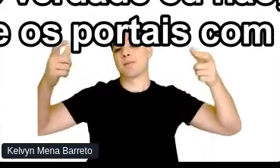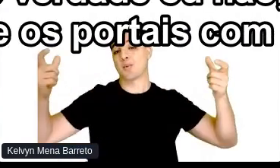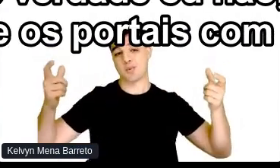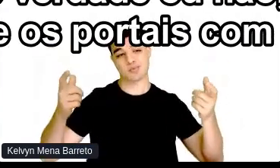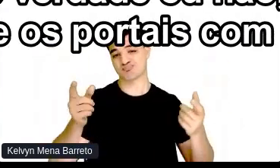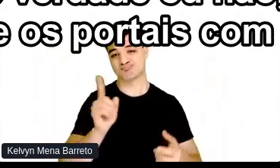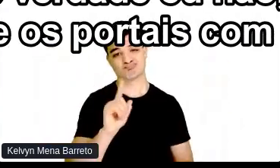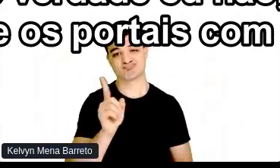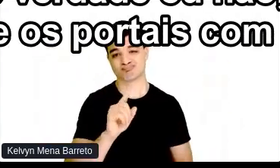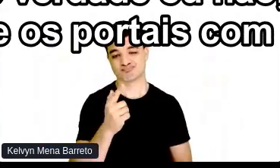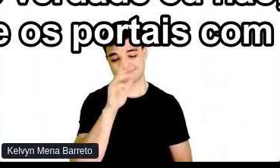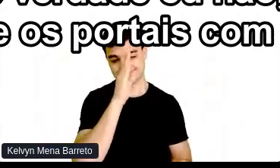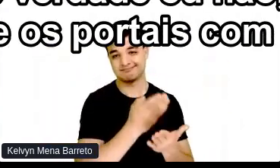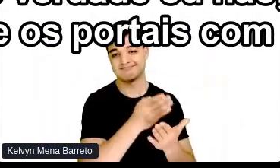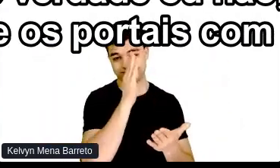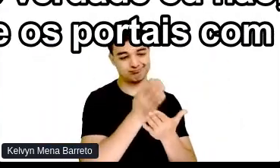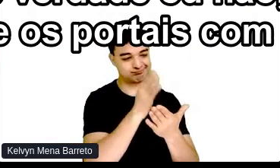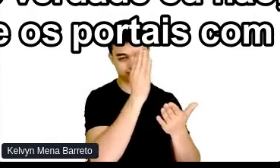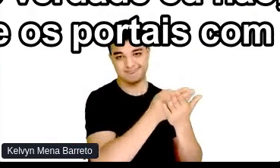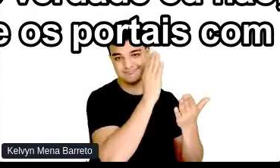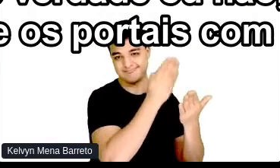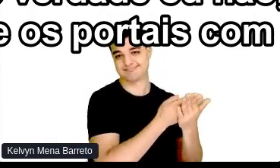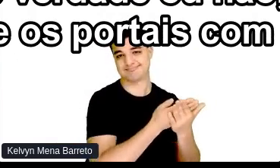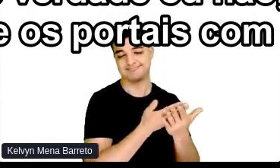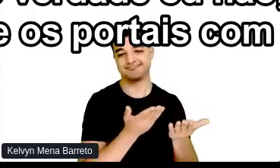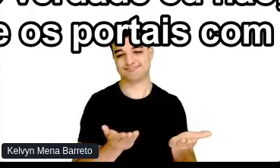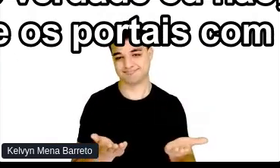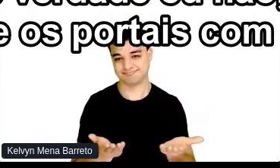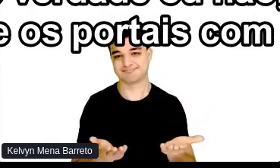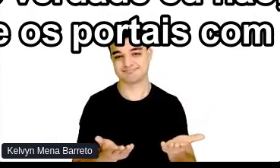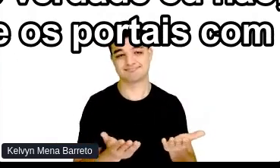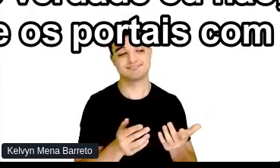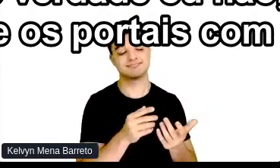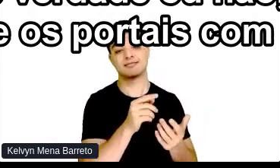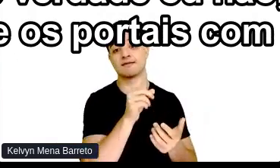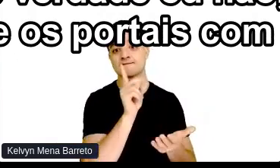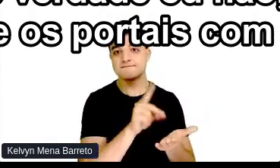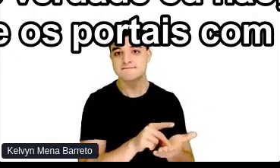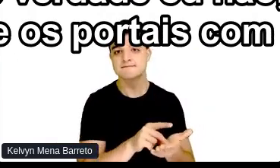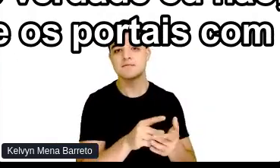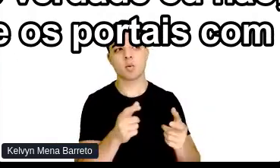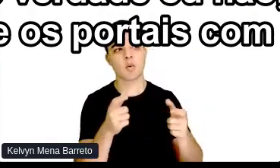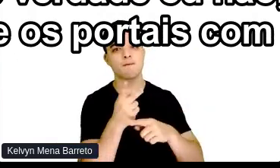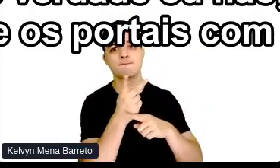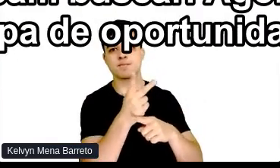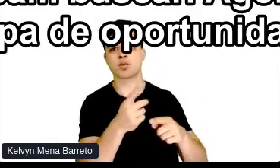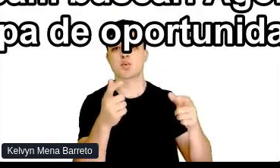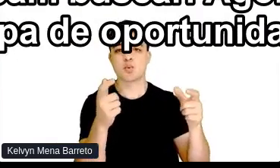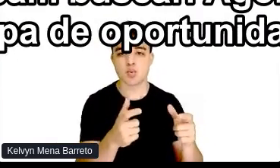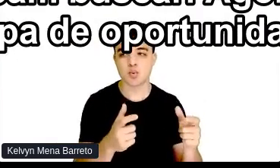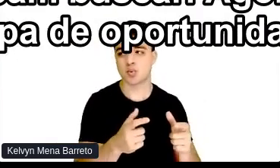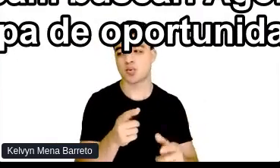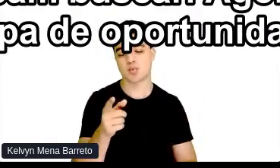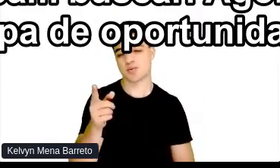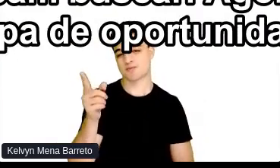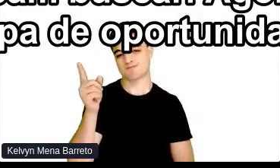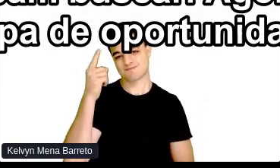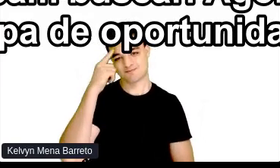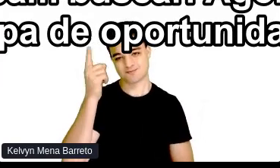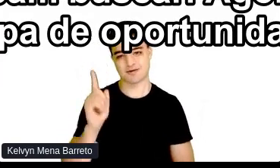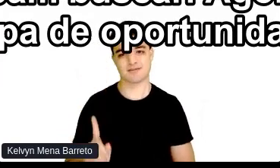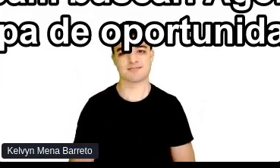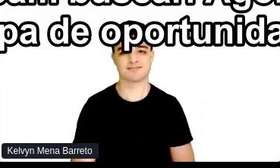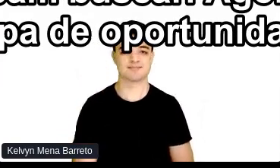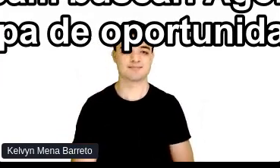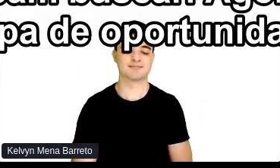muito atuais. Como eu trouxe, a gente tem aquela tendência do avanço tecnológico, eles têm essa dificuldade, então pode ser que muitos idosos ainda tenham